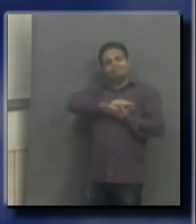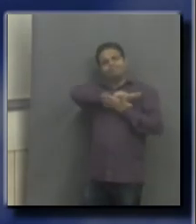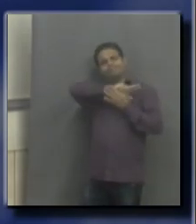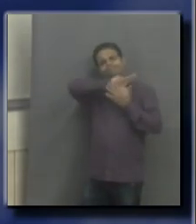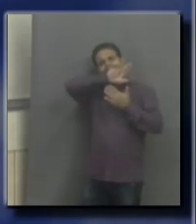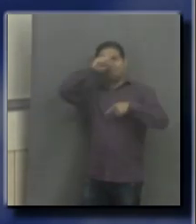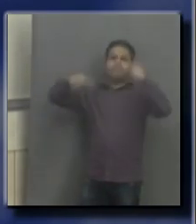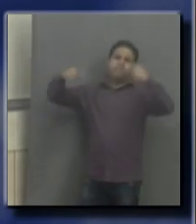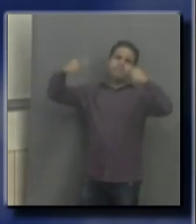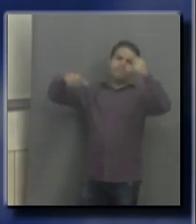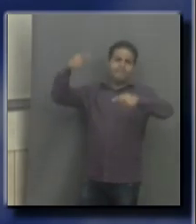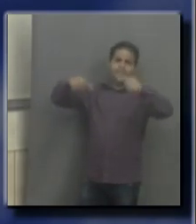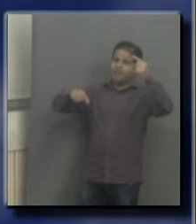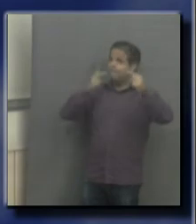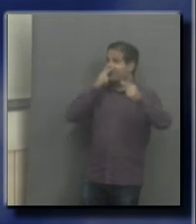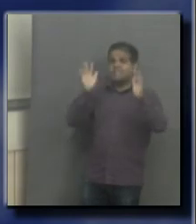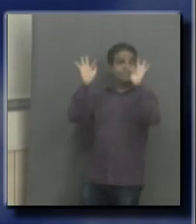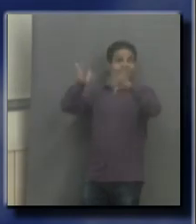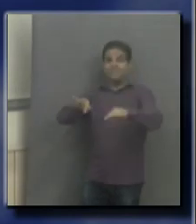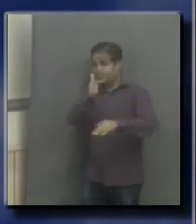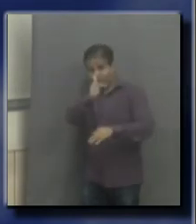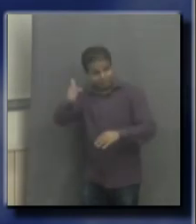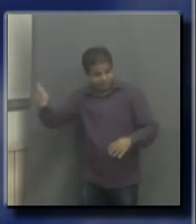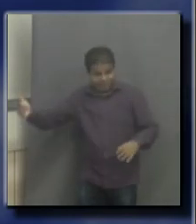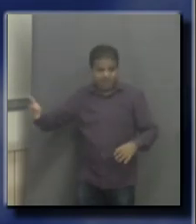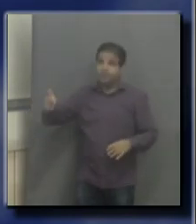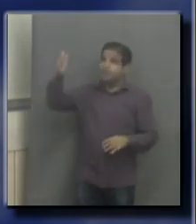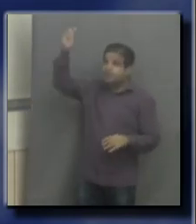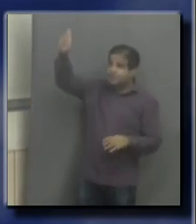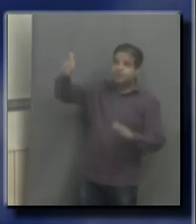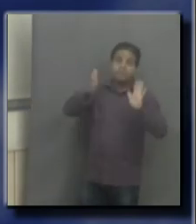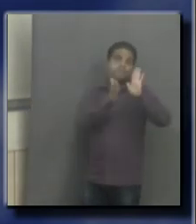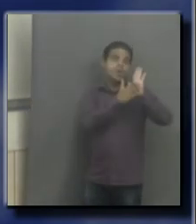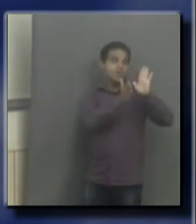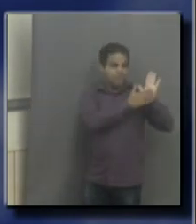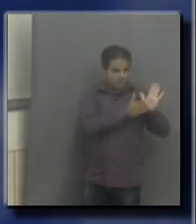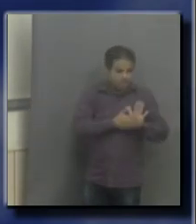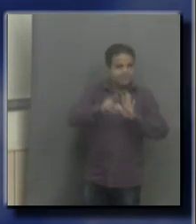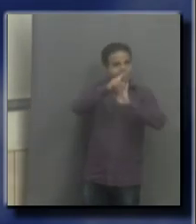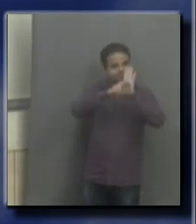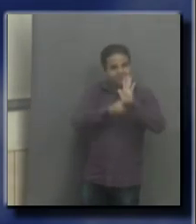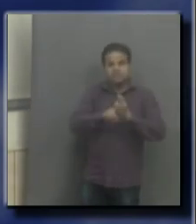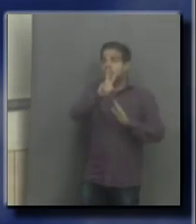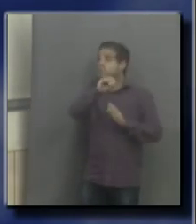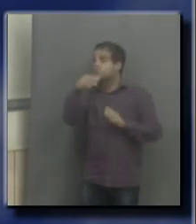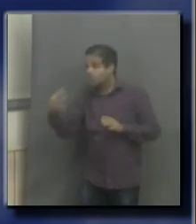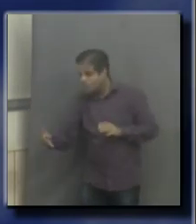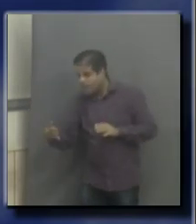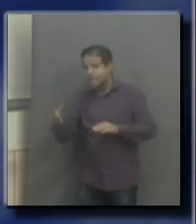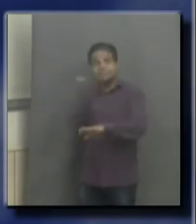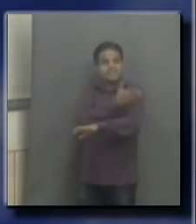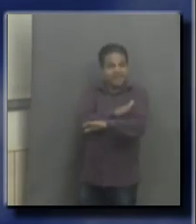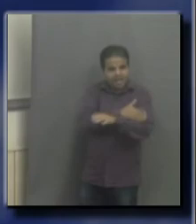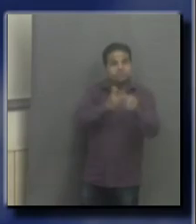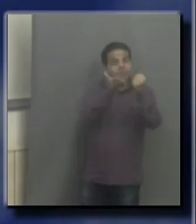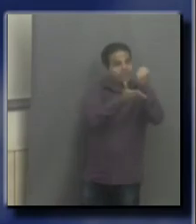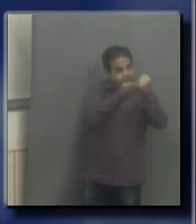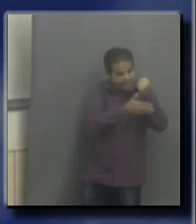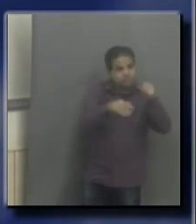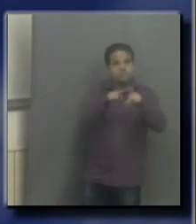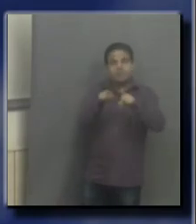infinito de debates, né? Nós temos a proposta nas diretrizes de 2004 de estágios básicos e